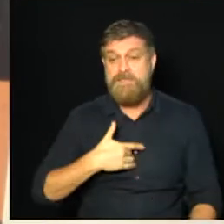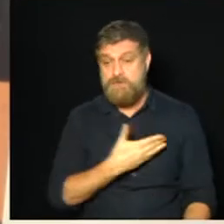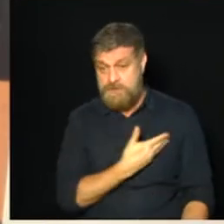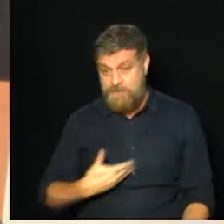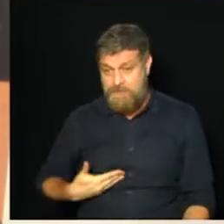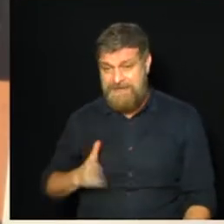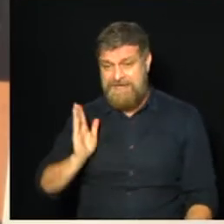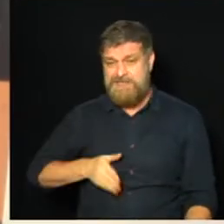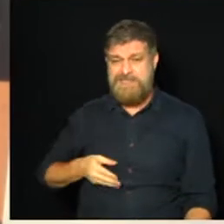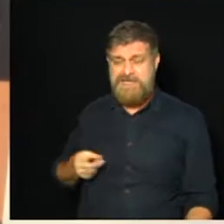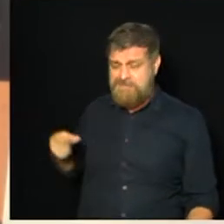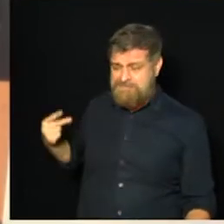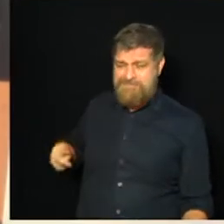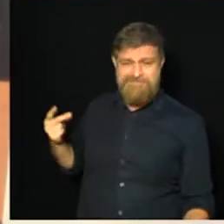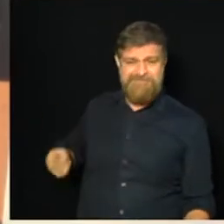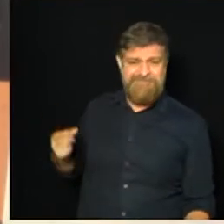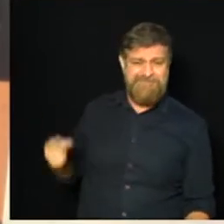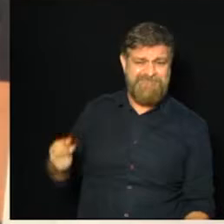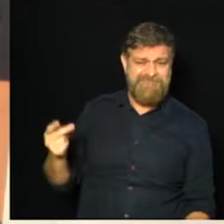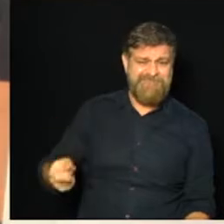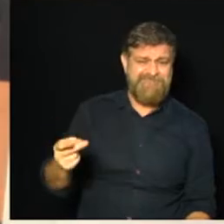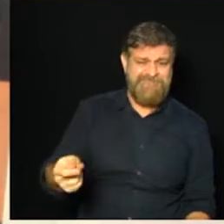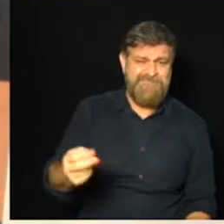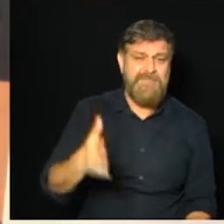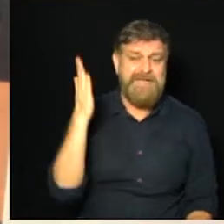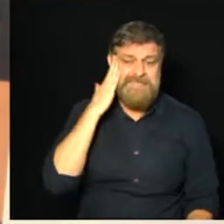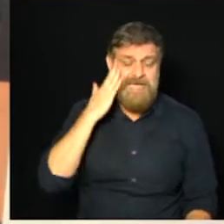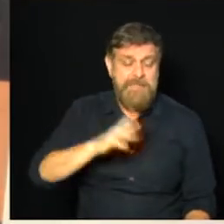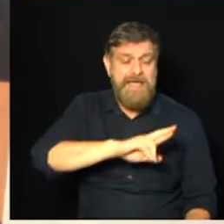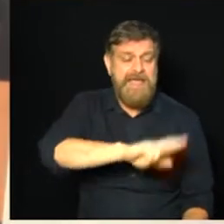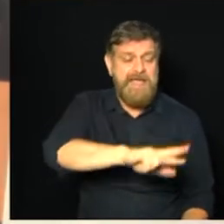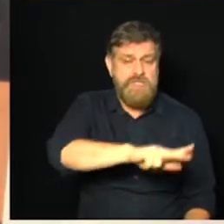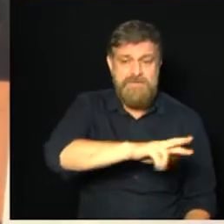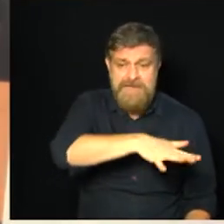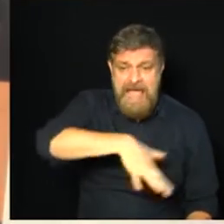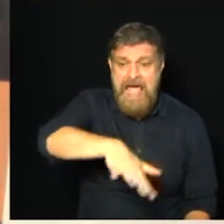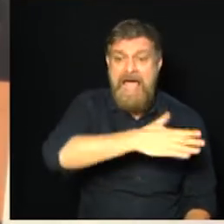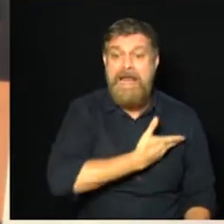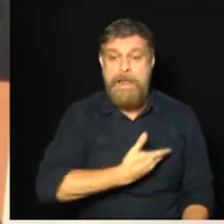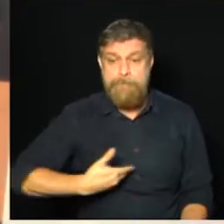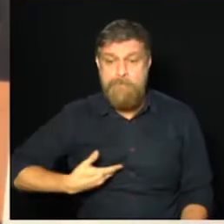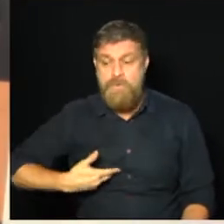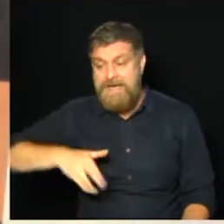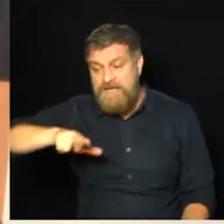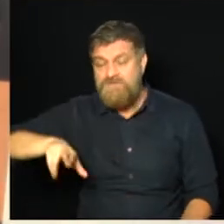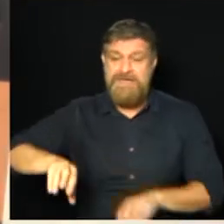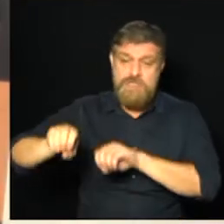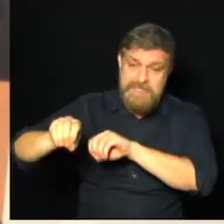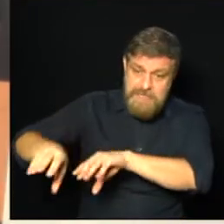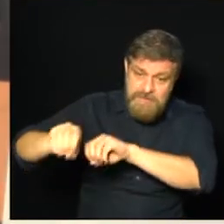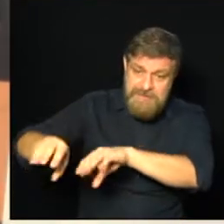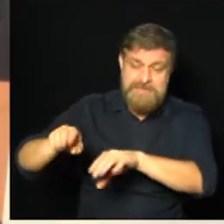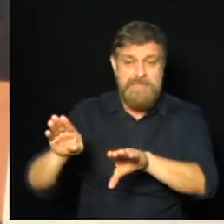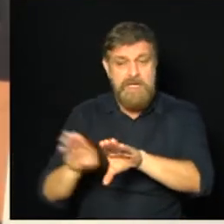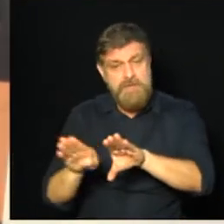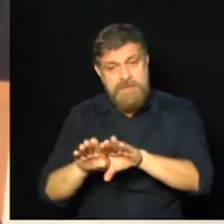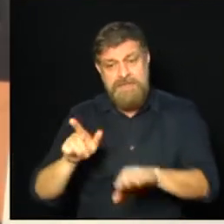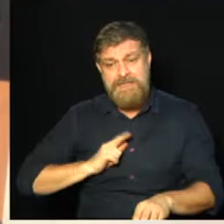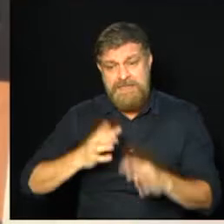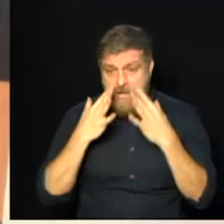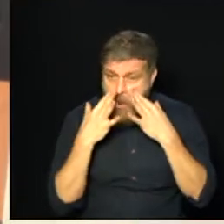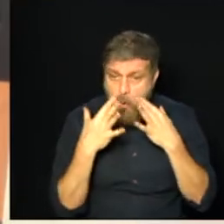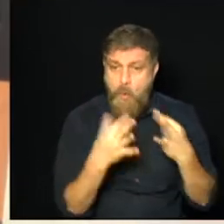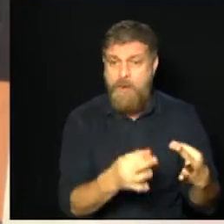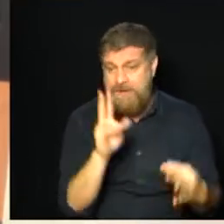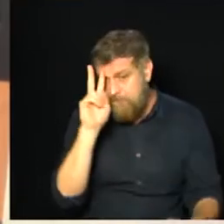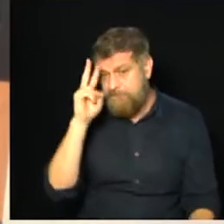tempo sabe que o trabalho na saúde é diferente do trabalho das outras áreas, como o da educação é diferente, e tem que ter um olhar diferente. Então,